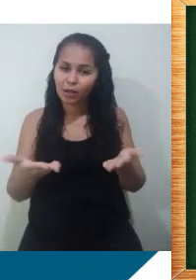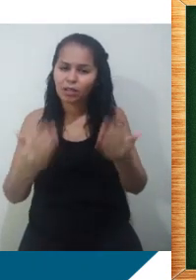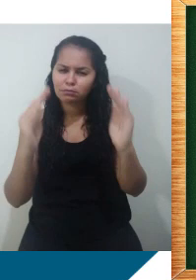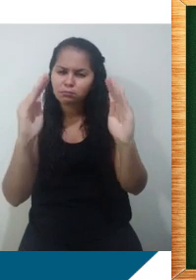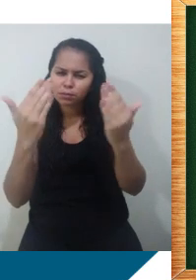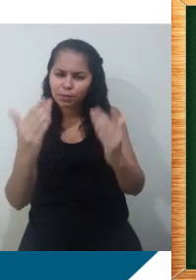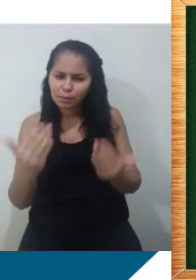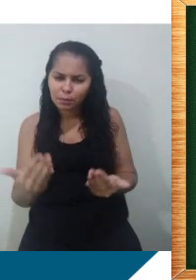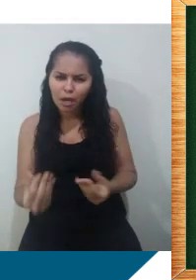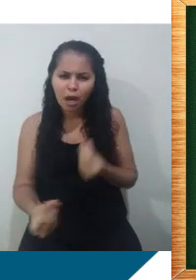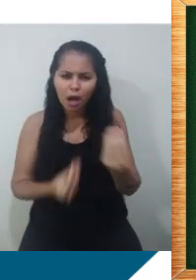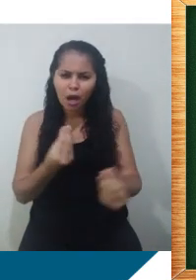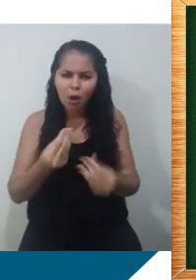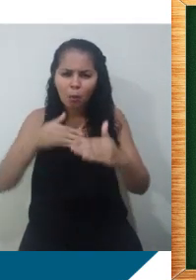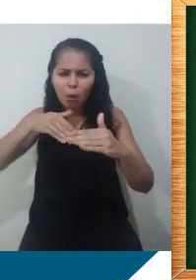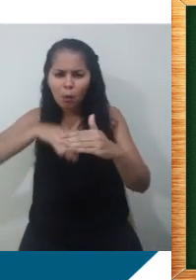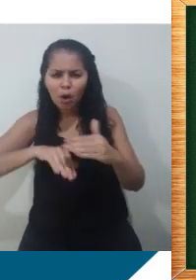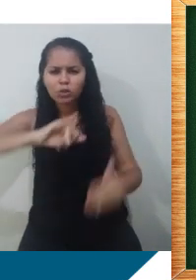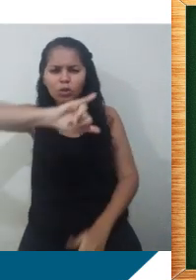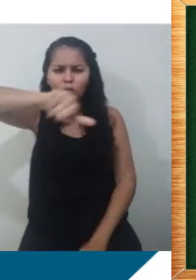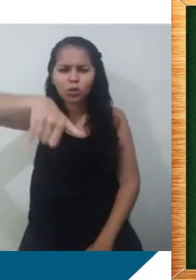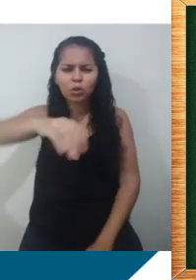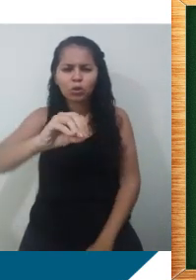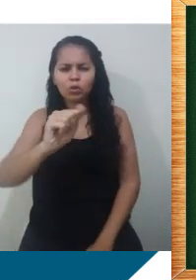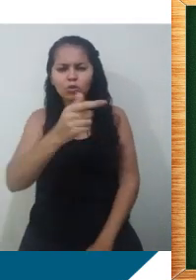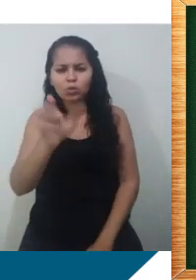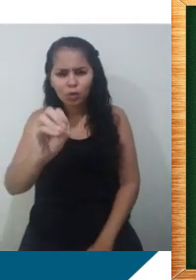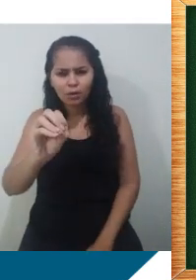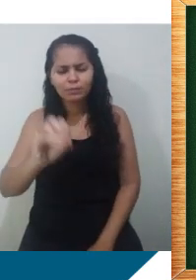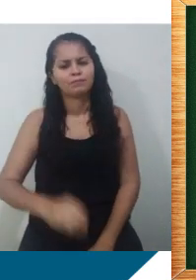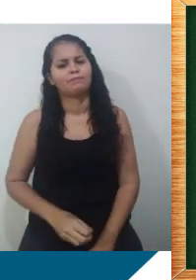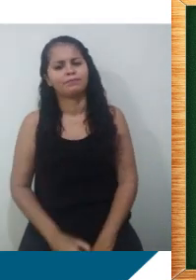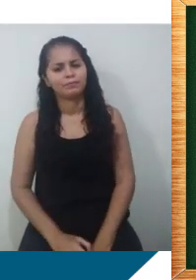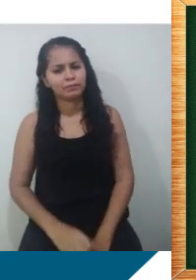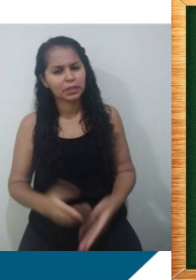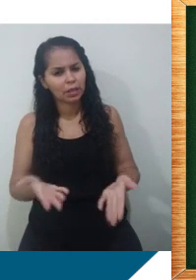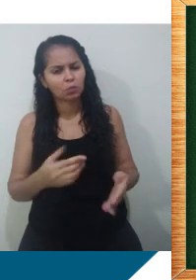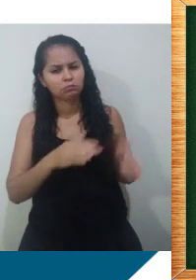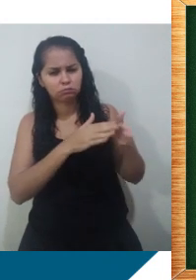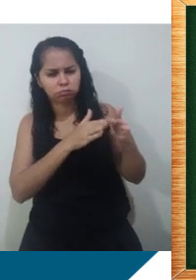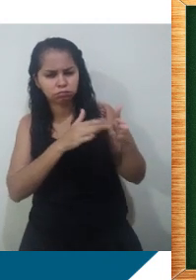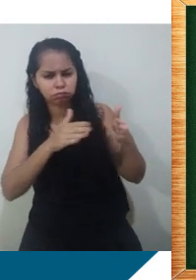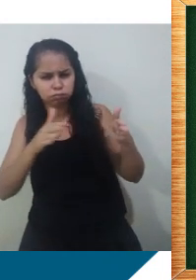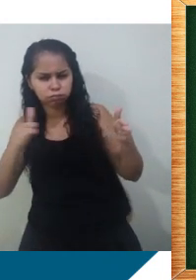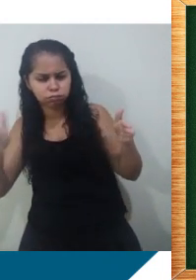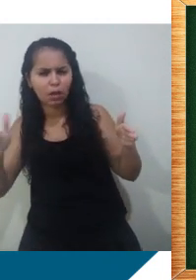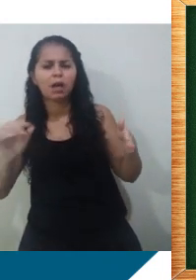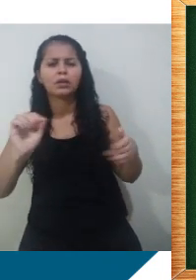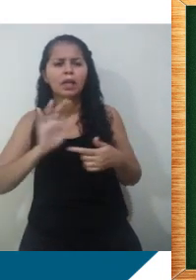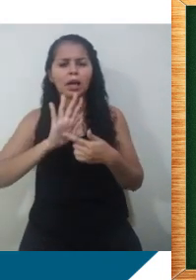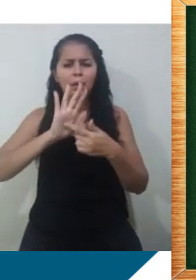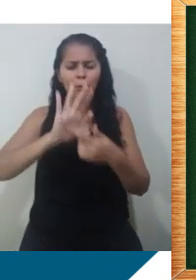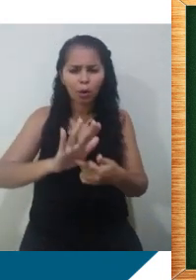agora analisar o histórico de quanto Joãozinho guardou a cada mês? Bom, esta sequência representa o histórico